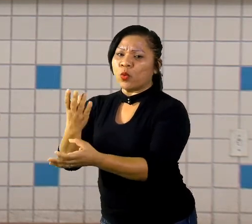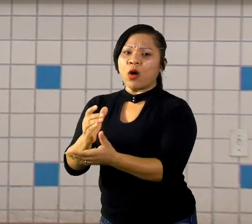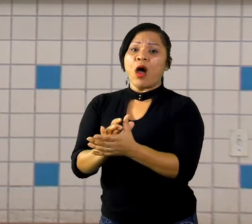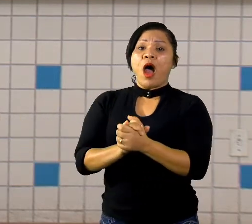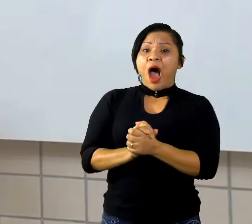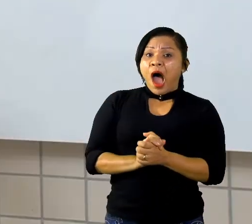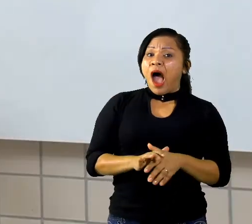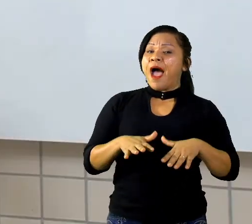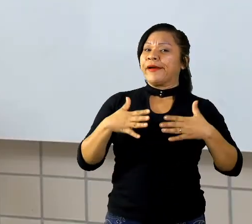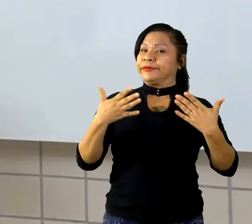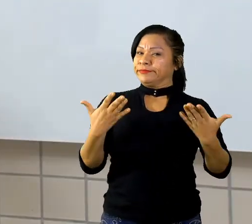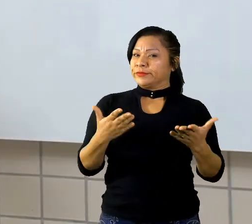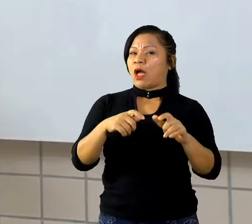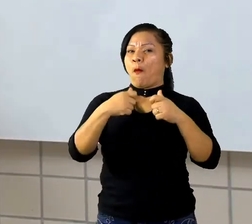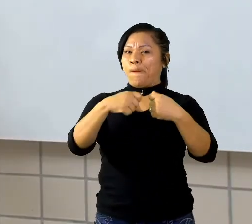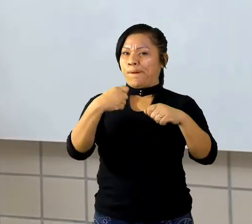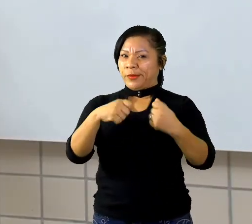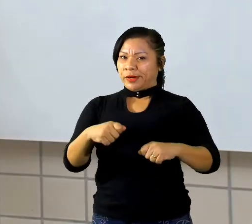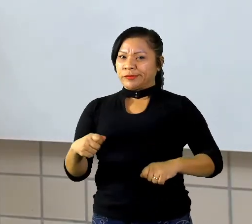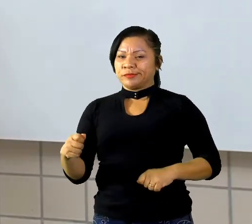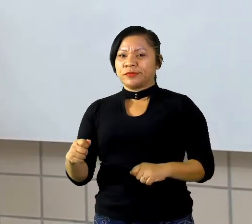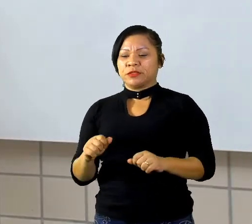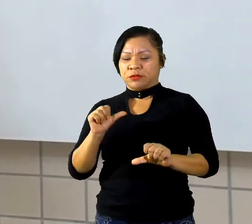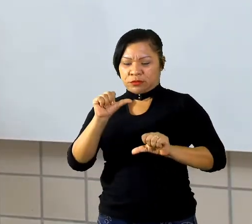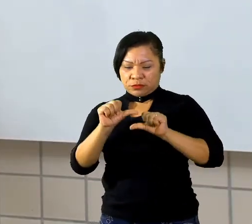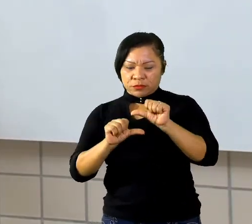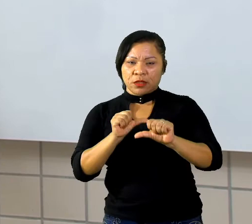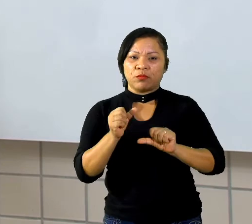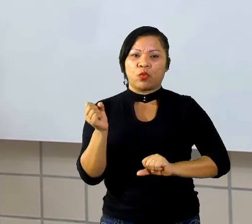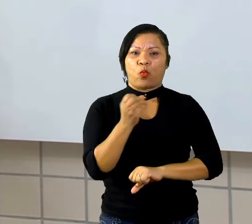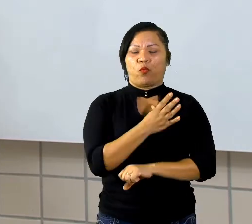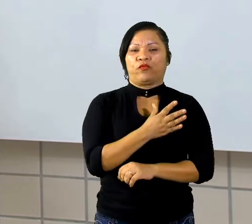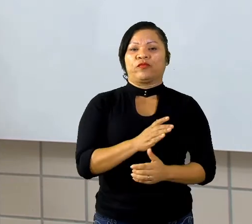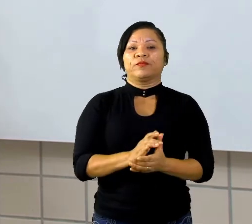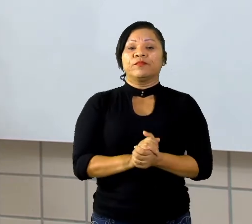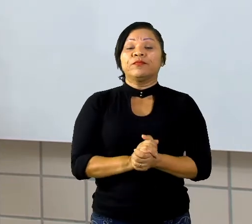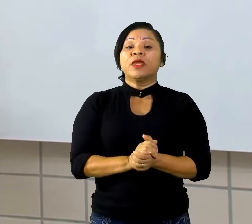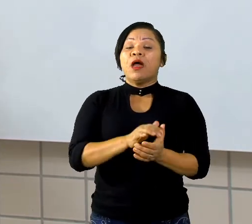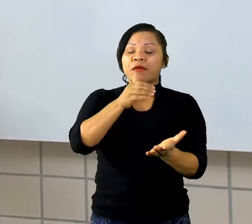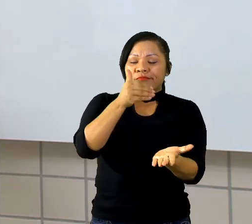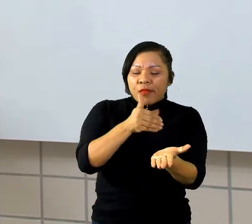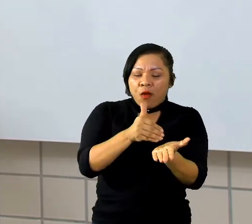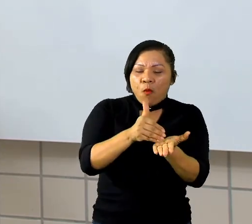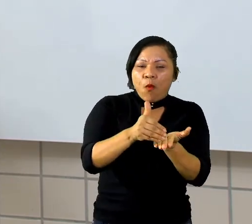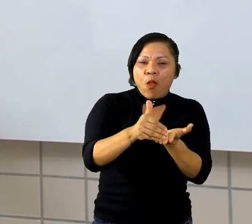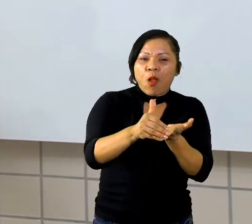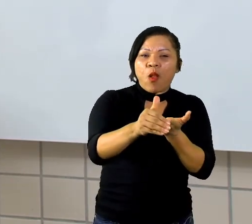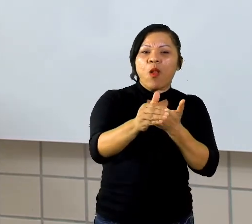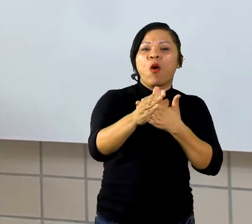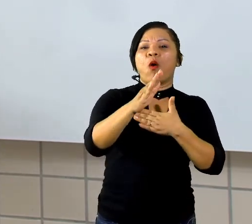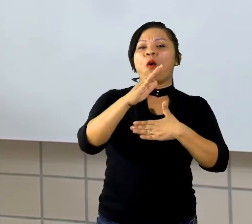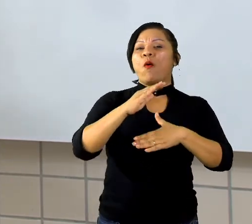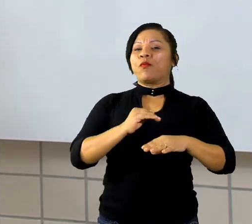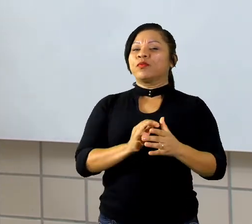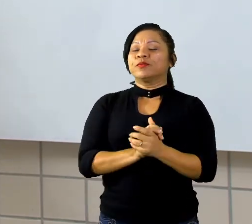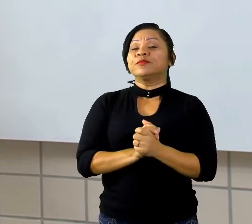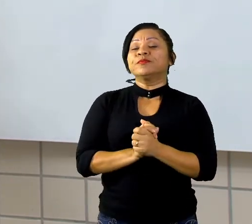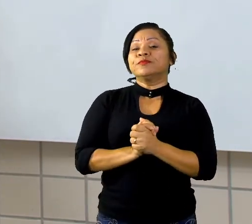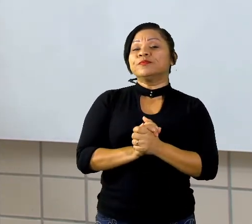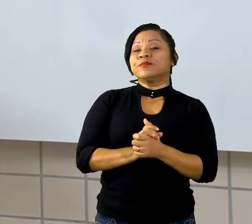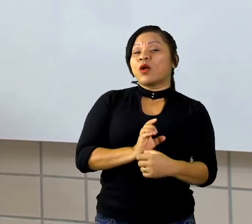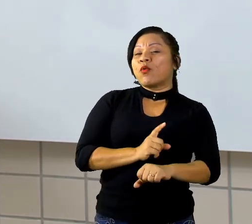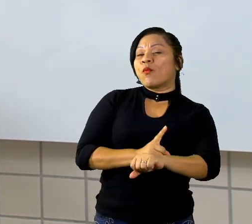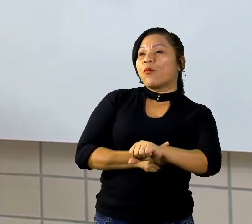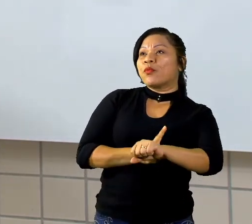atualizados. Outras manifestações ocorreram ao longo do tempo, exigindo que o território de